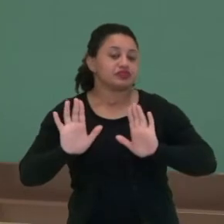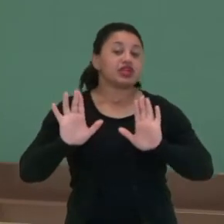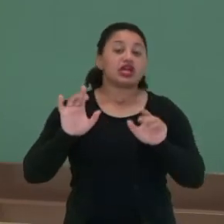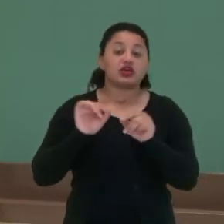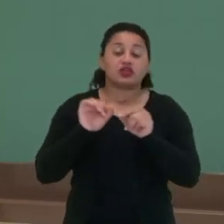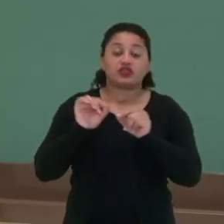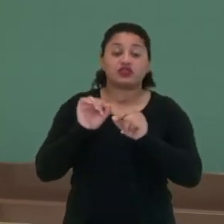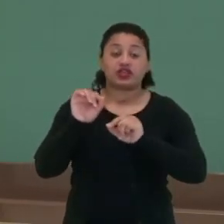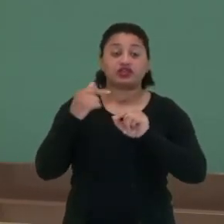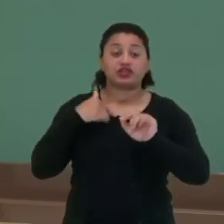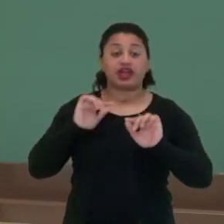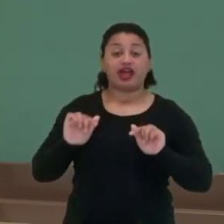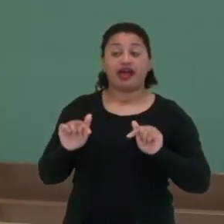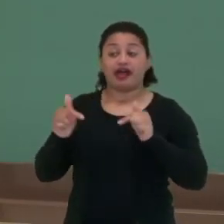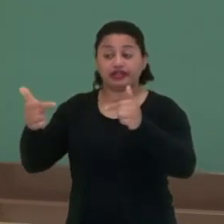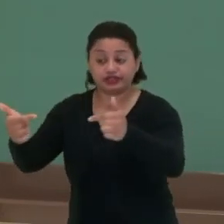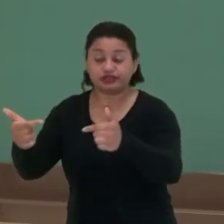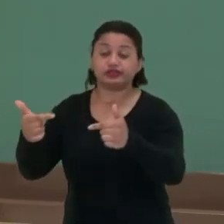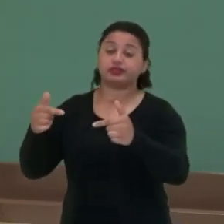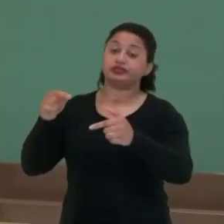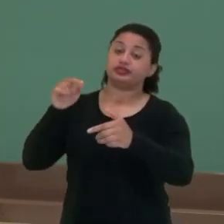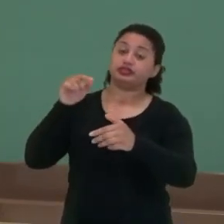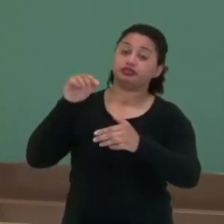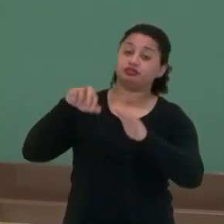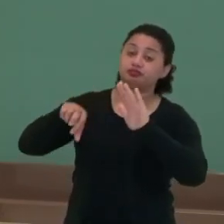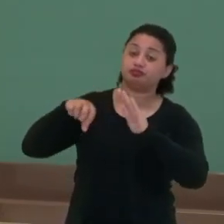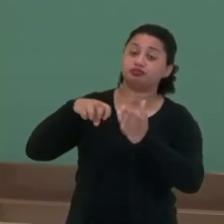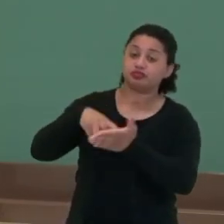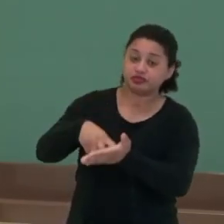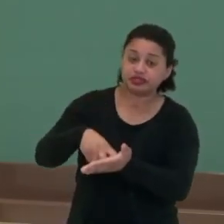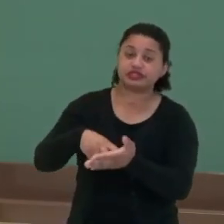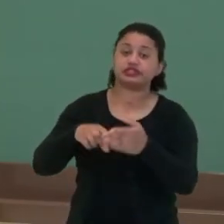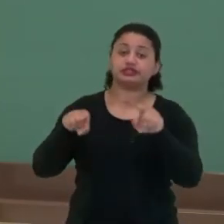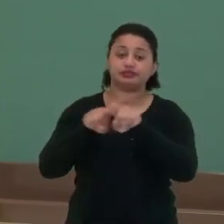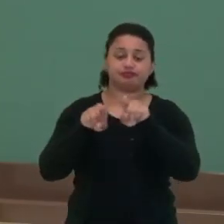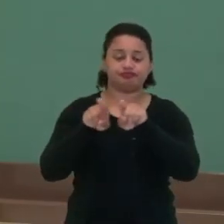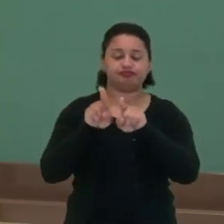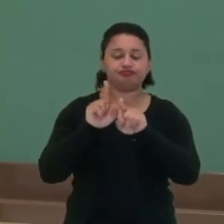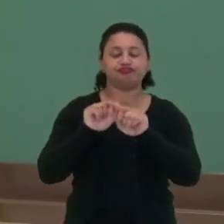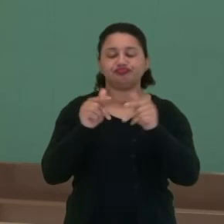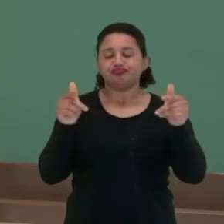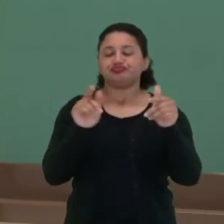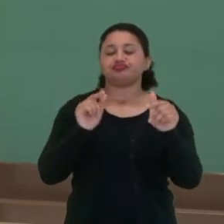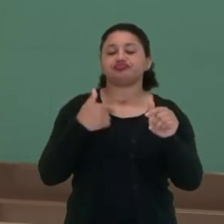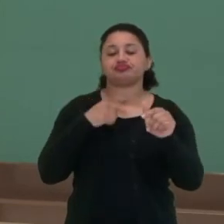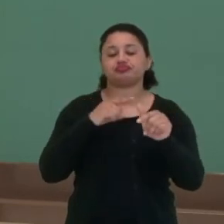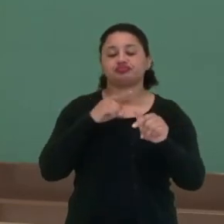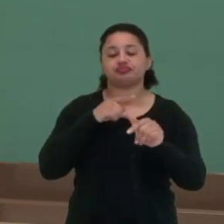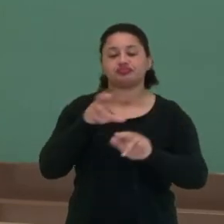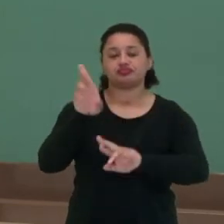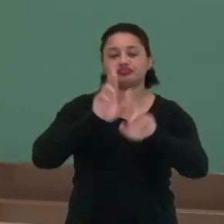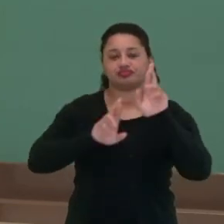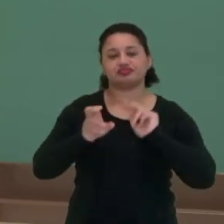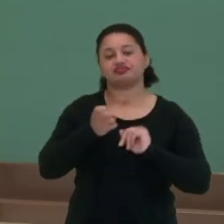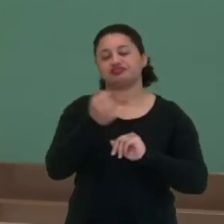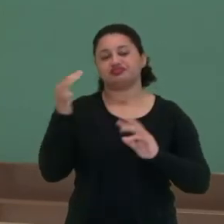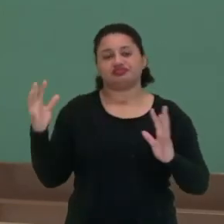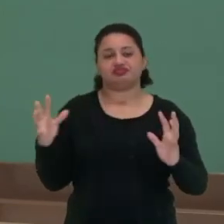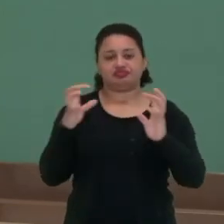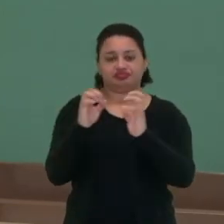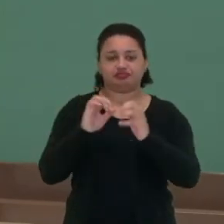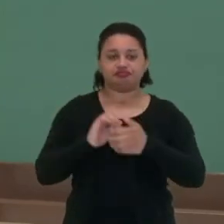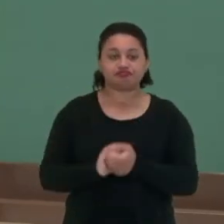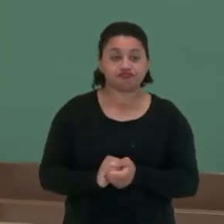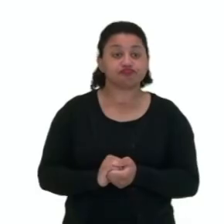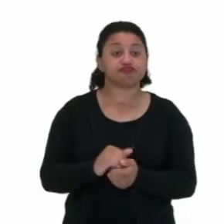ainda em intervenções, sanções e algumas medidas que resultaram em alguns conflitos ali. Aí você tem o